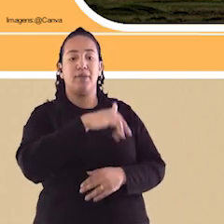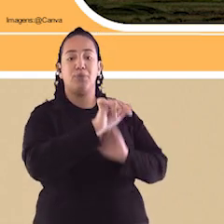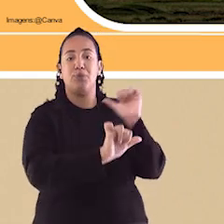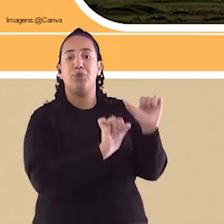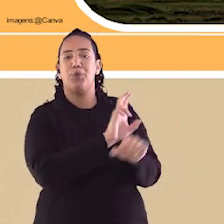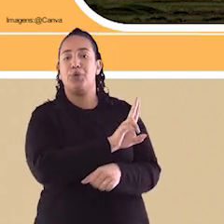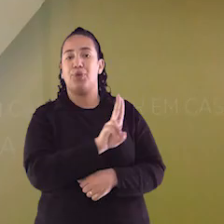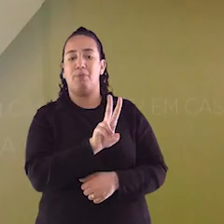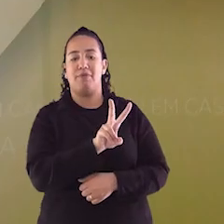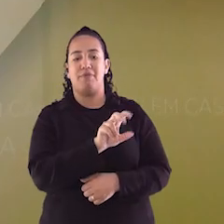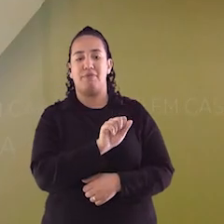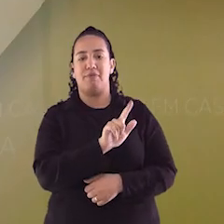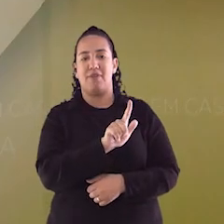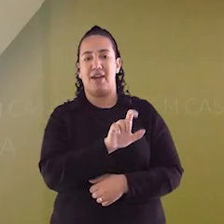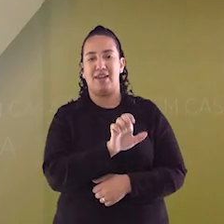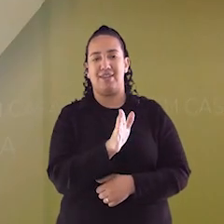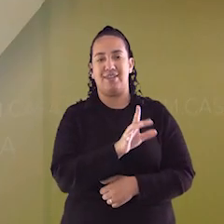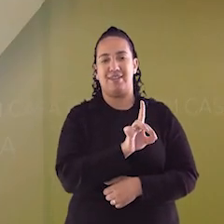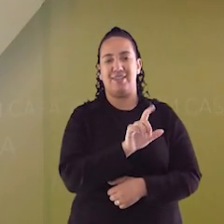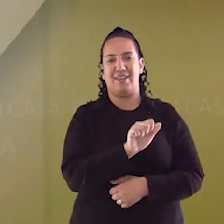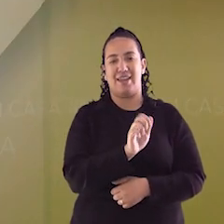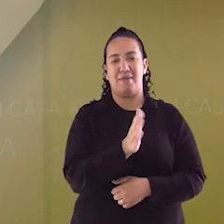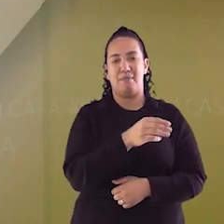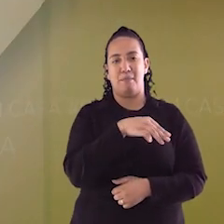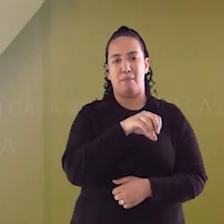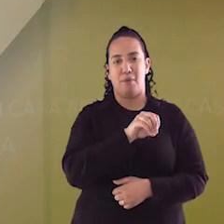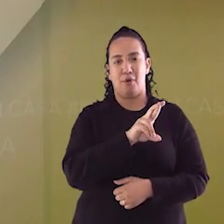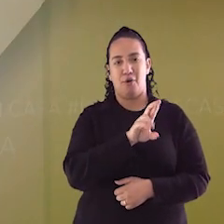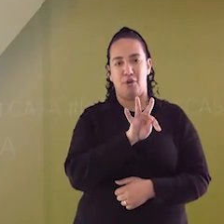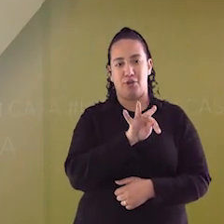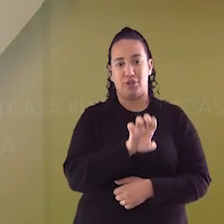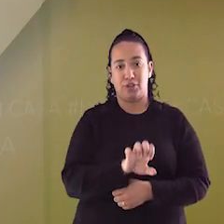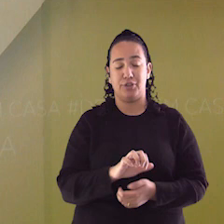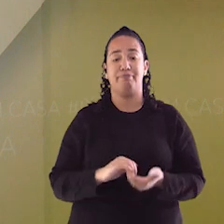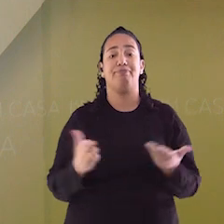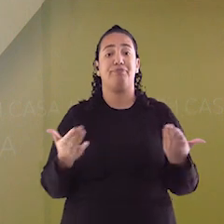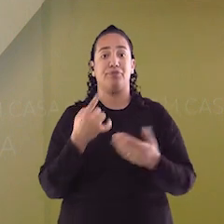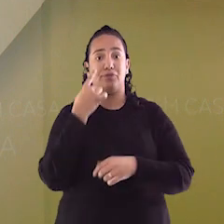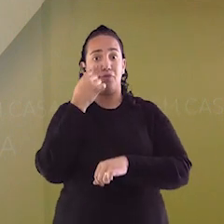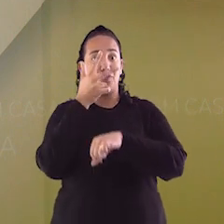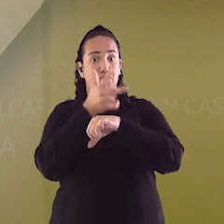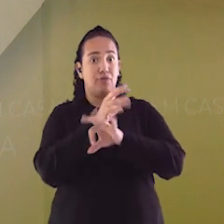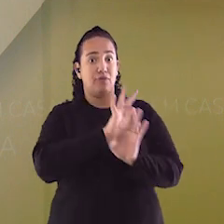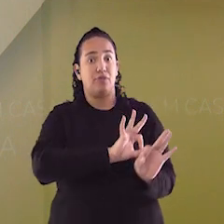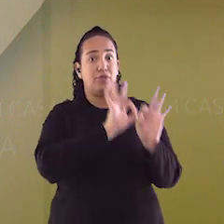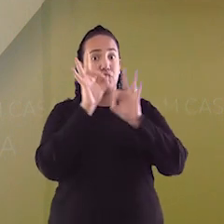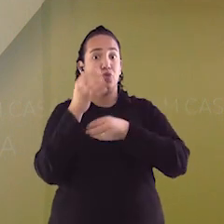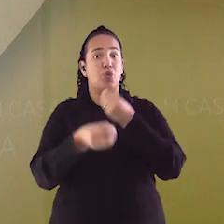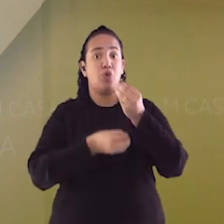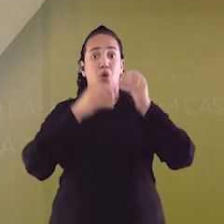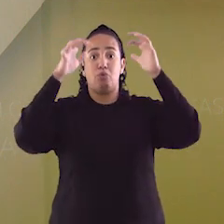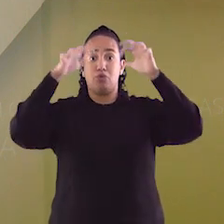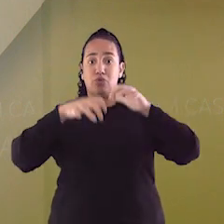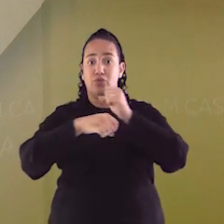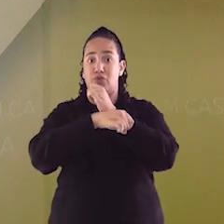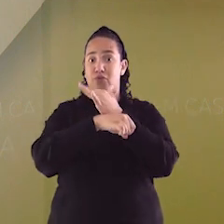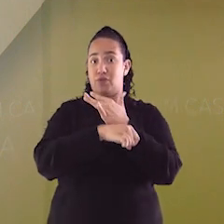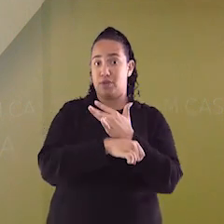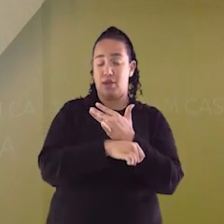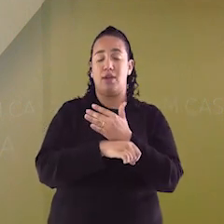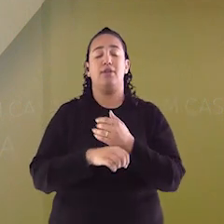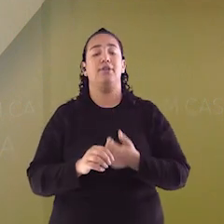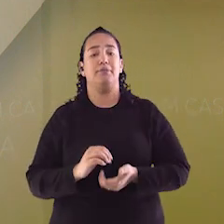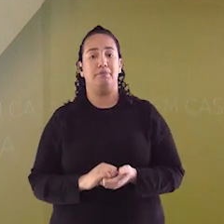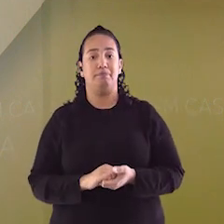Morte. Neste momento, vamos assistir à simulação da chuva ácida na natureza, feito